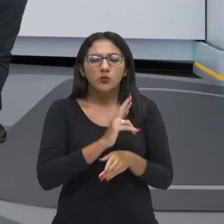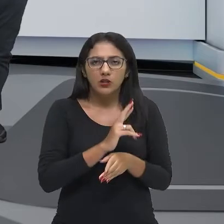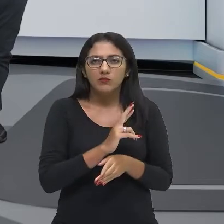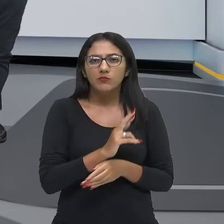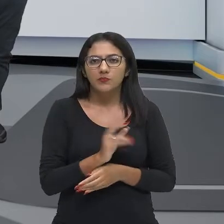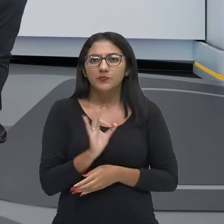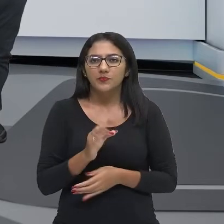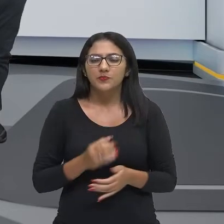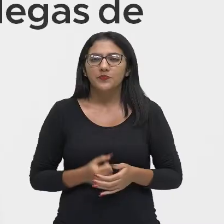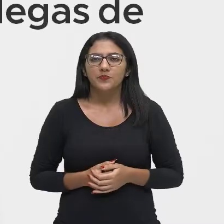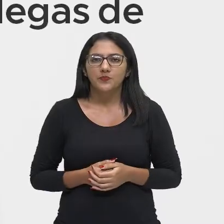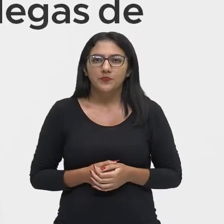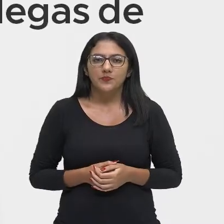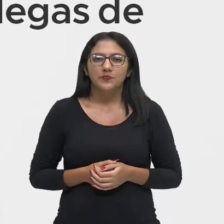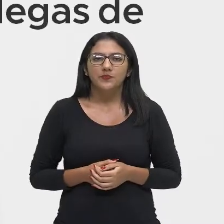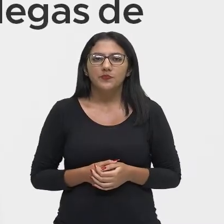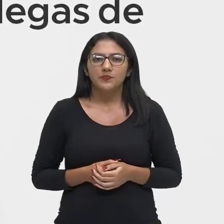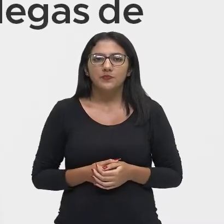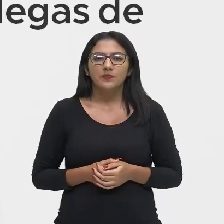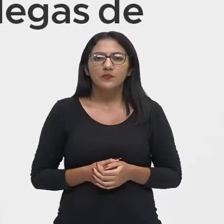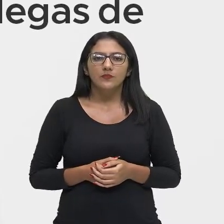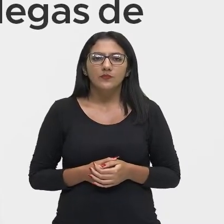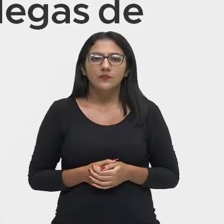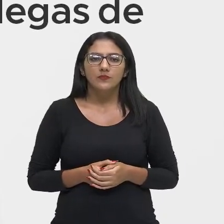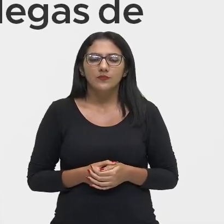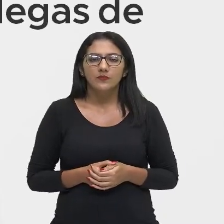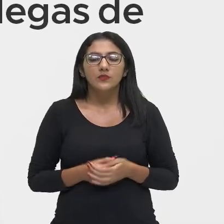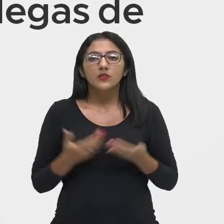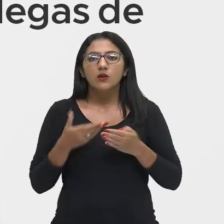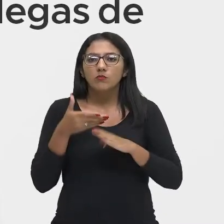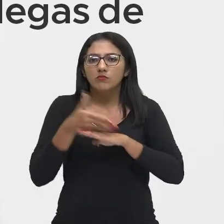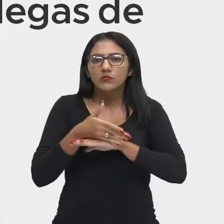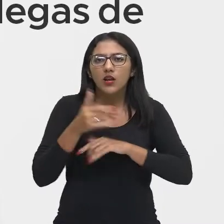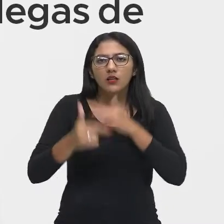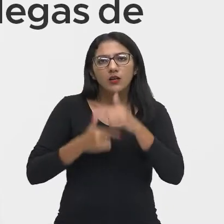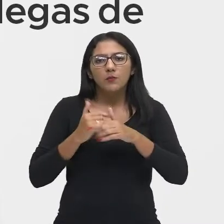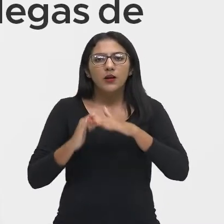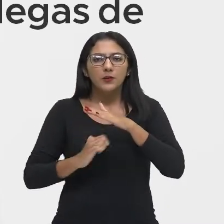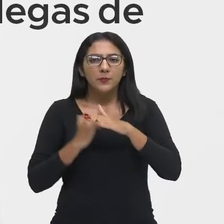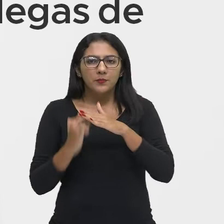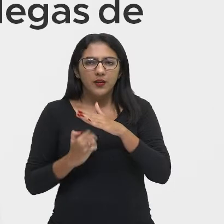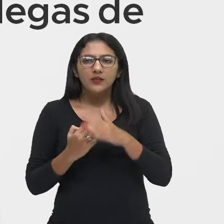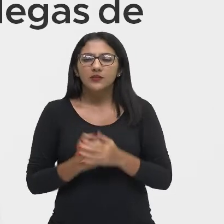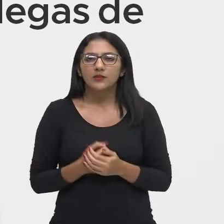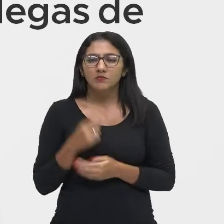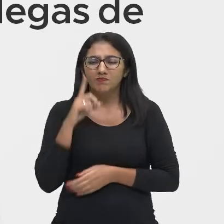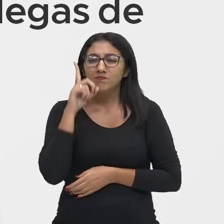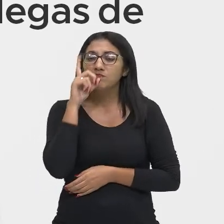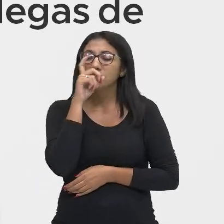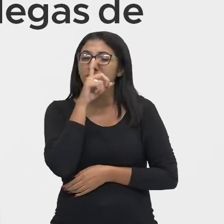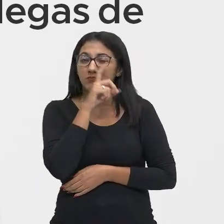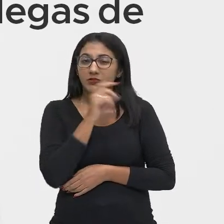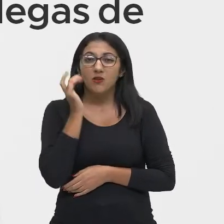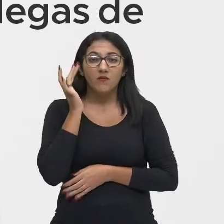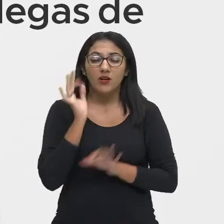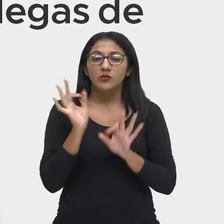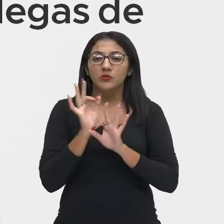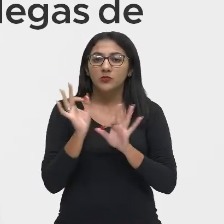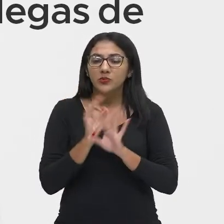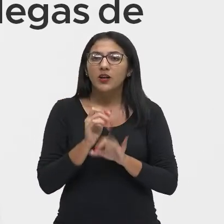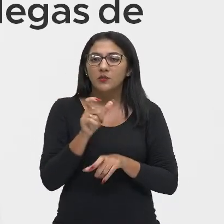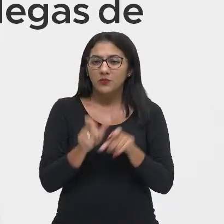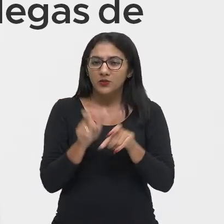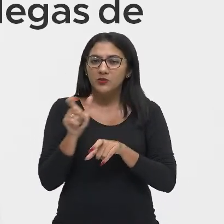ok? Então, entrar em uma empresa não é uma tarefa fácil para qualquer